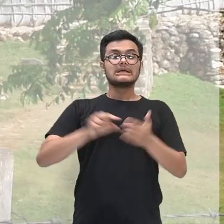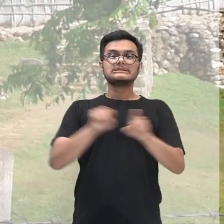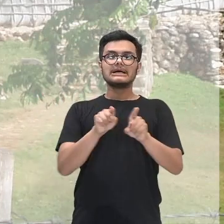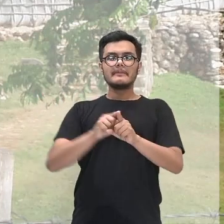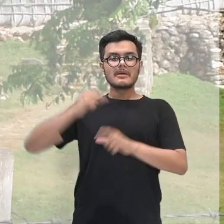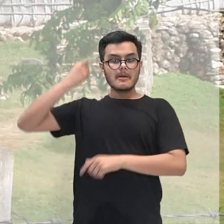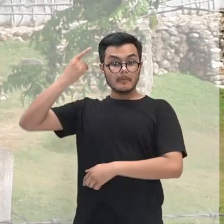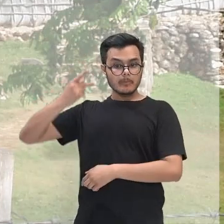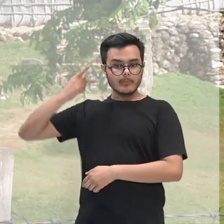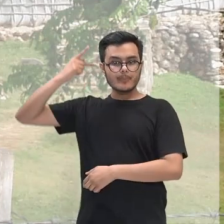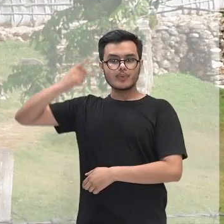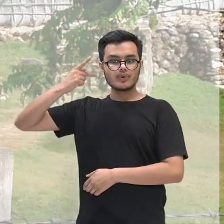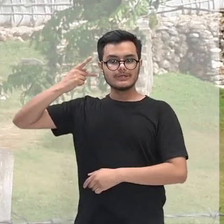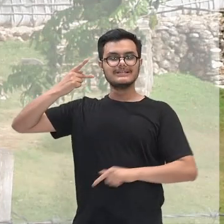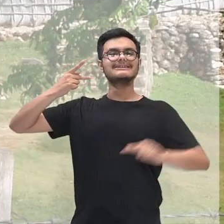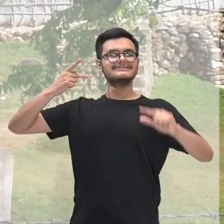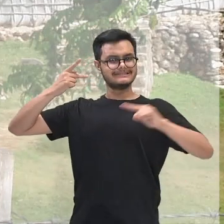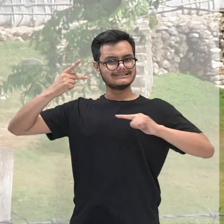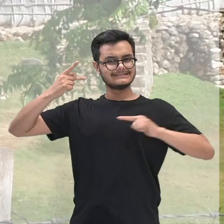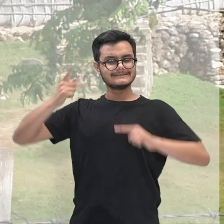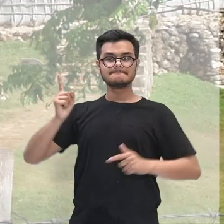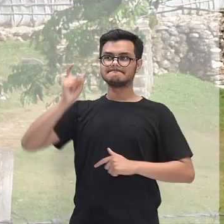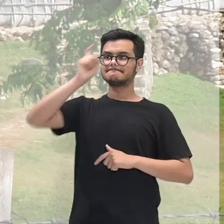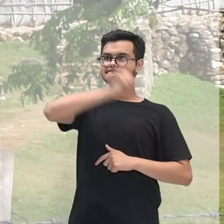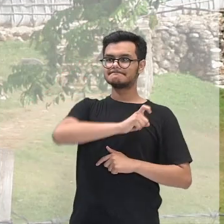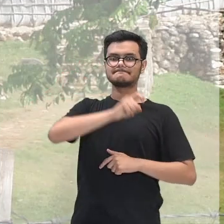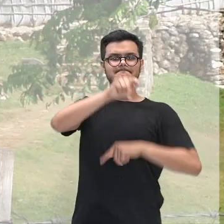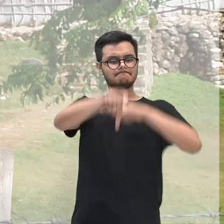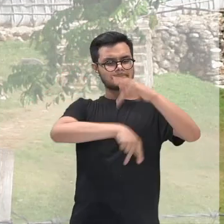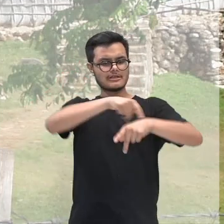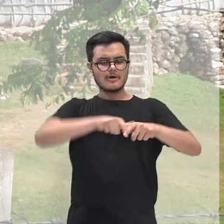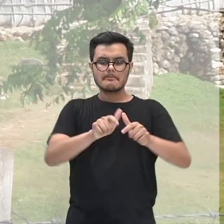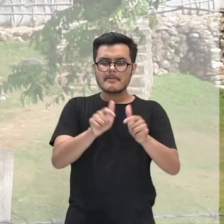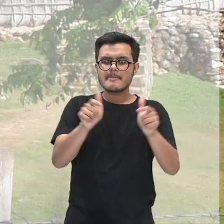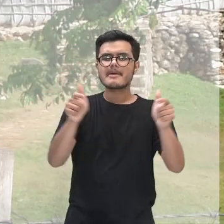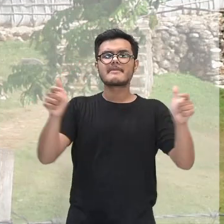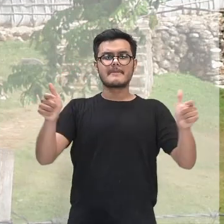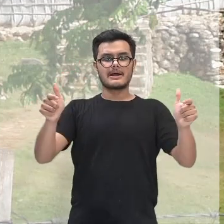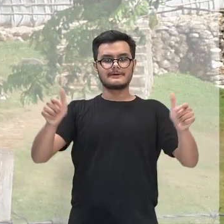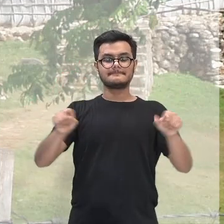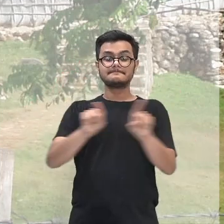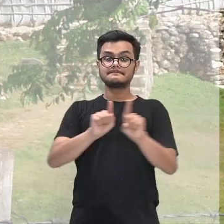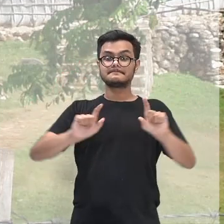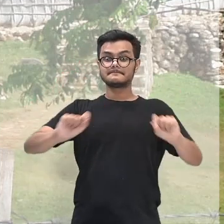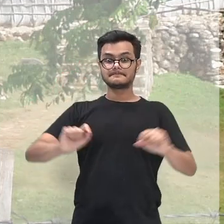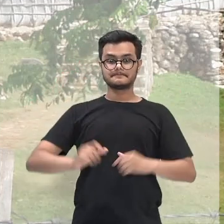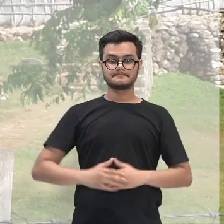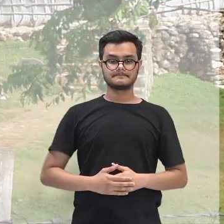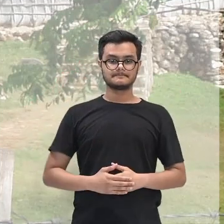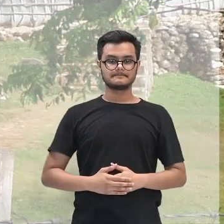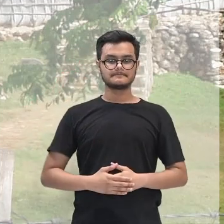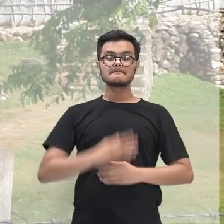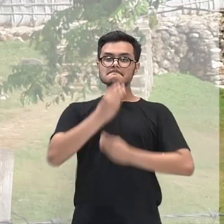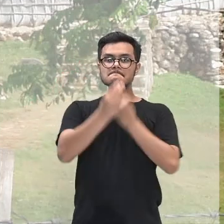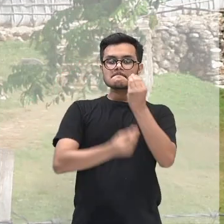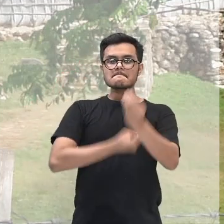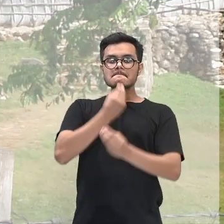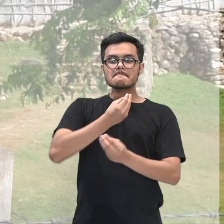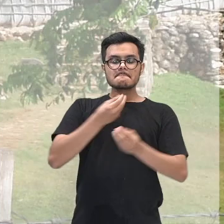mais complexa. O aumento da densidade populacional acabou levando a uma intensificação